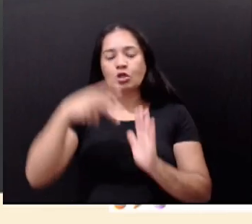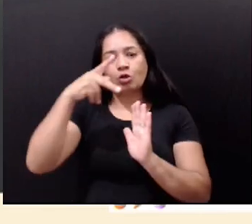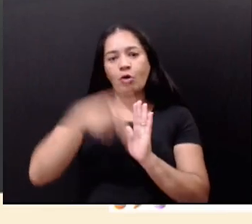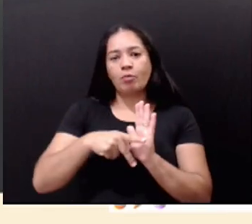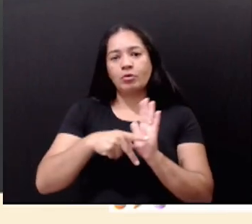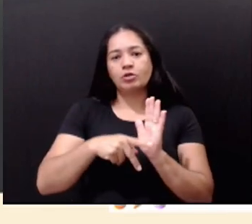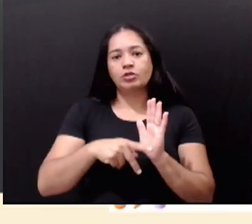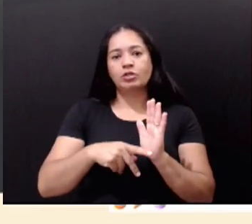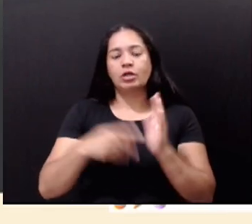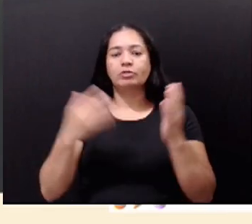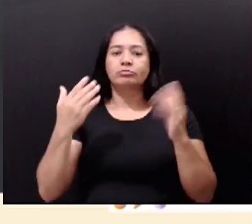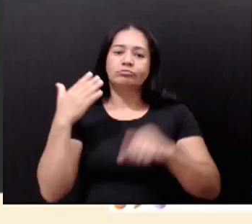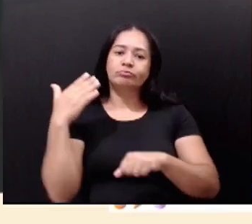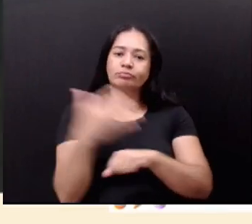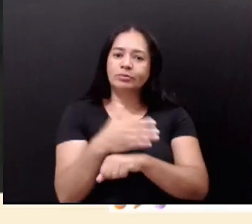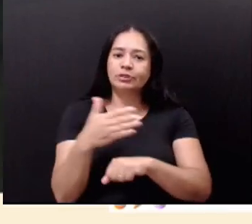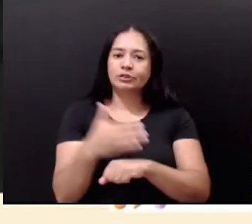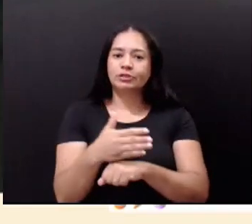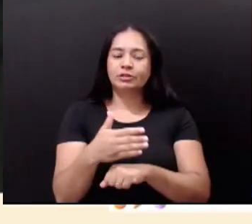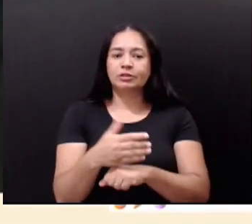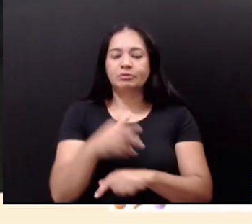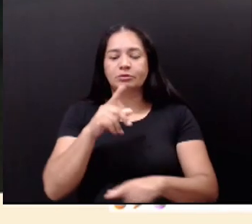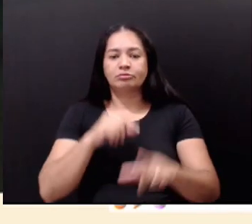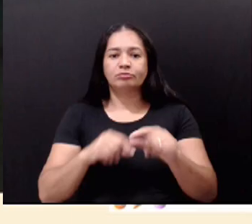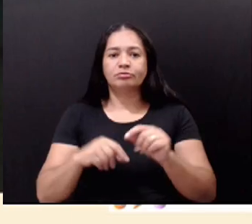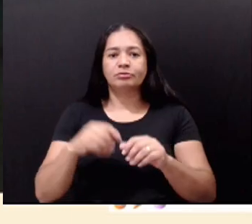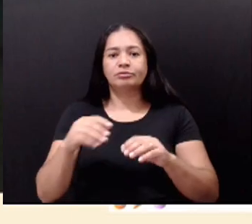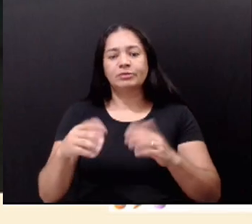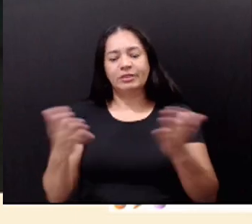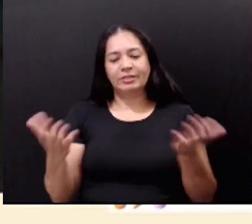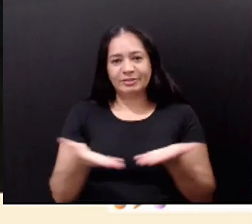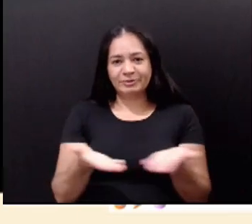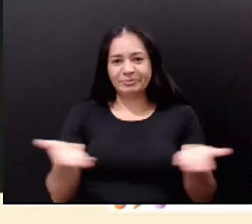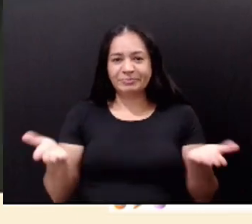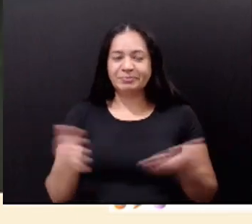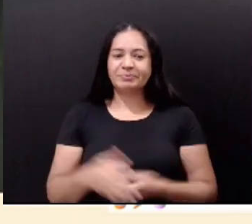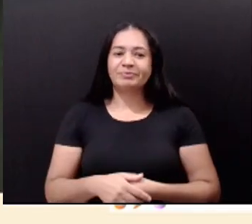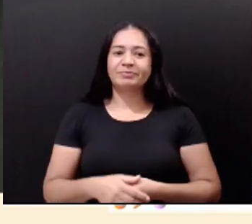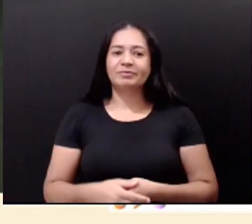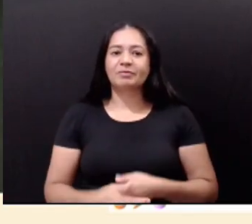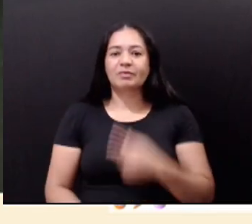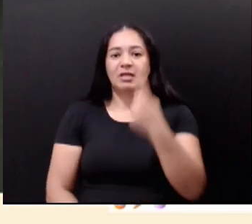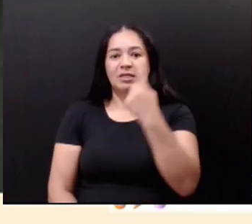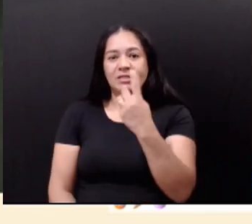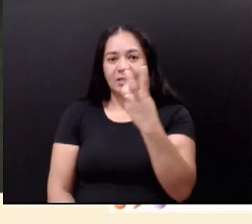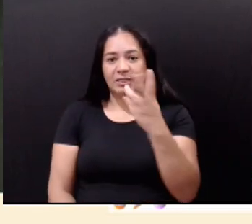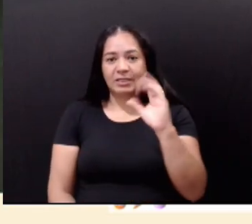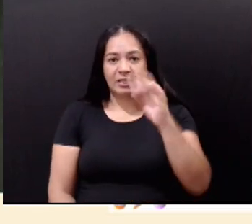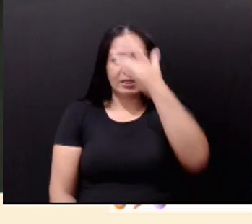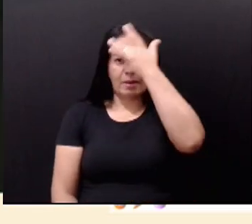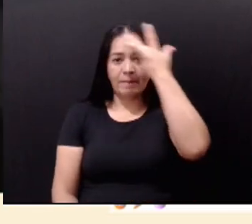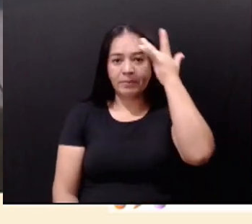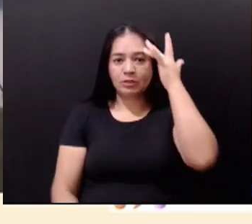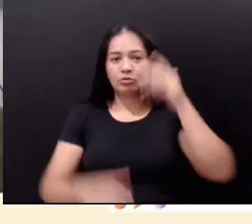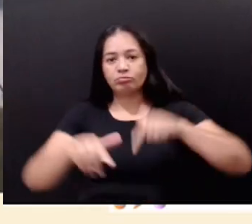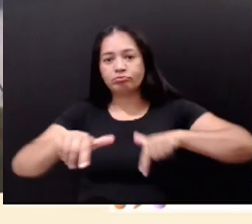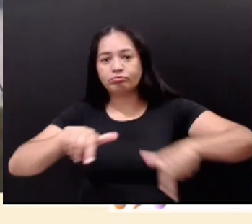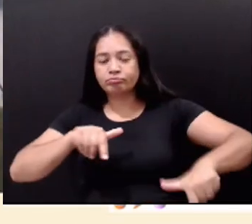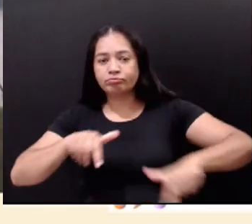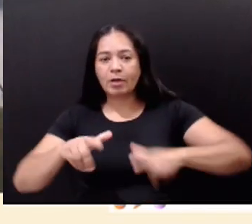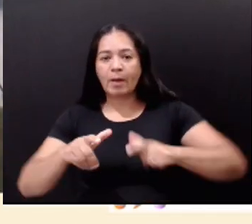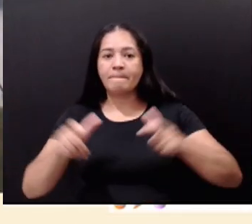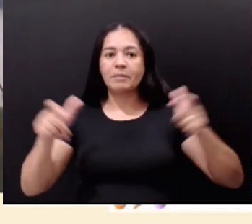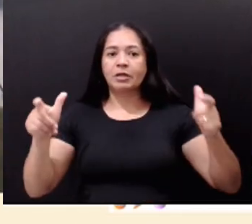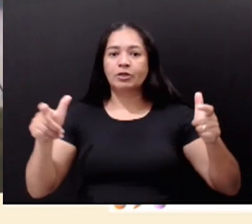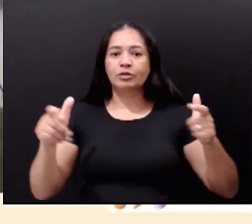e temos selecionados esses projetos que estão em execução. São 130 trabalhadores, a grande maioria de psicólogos,